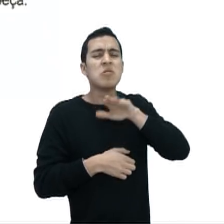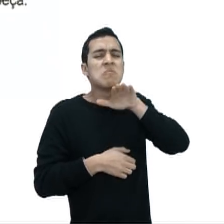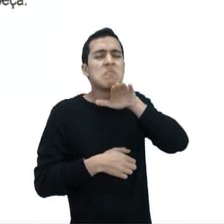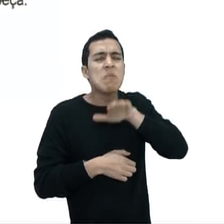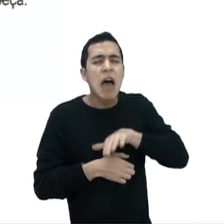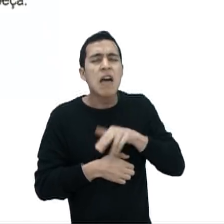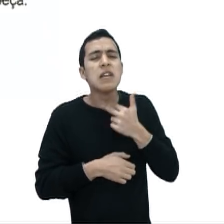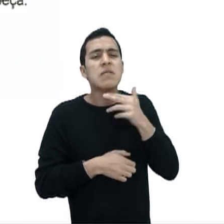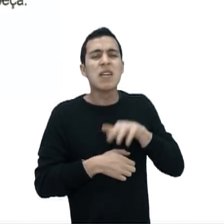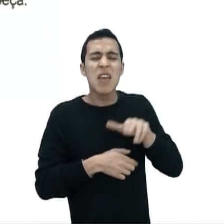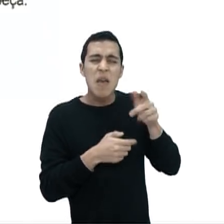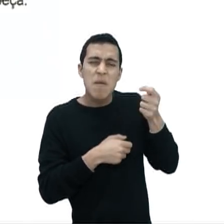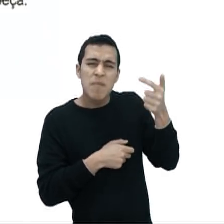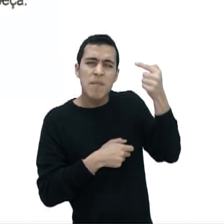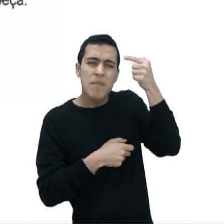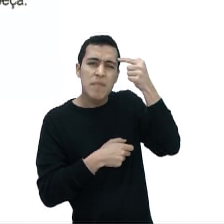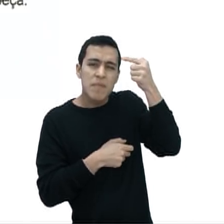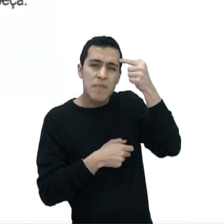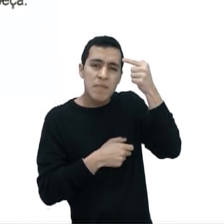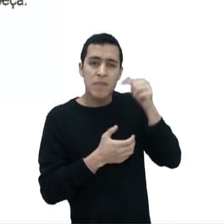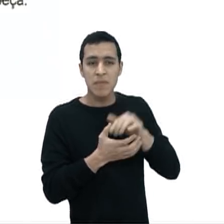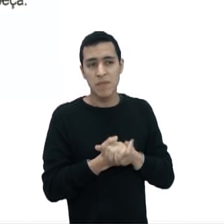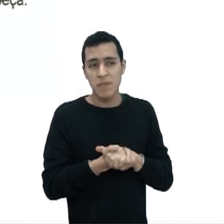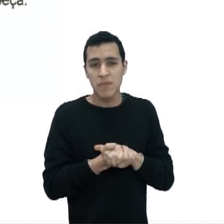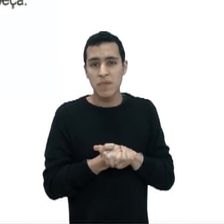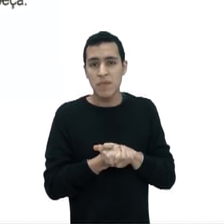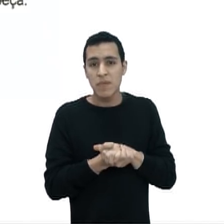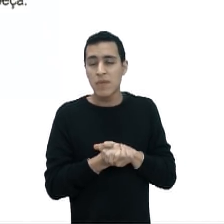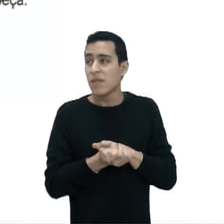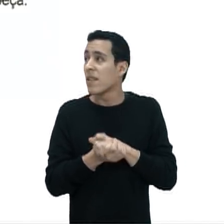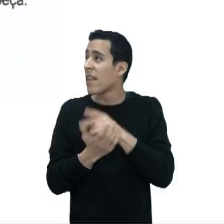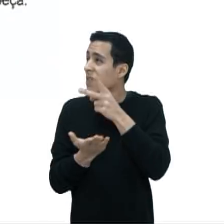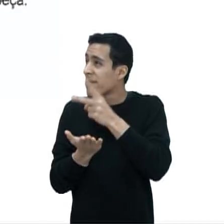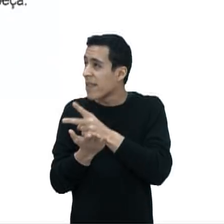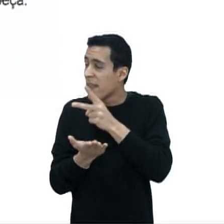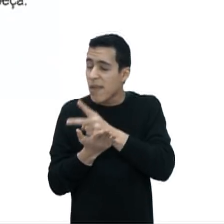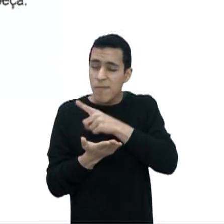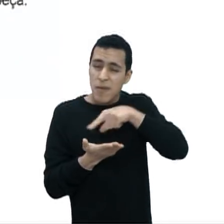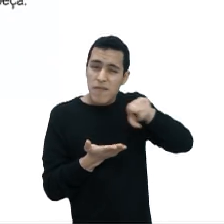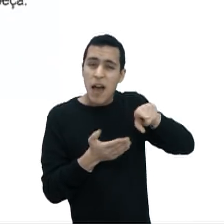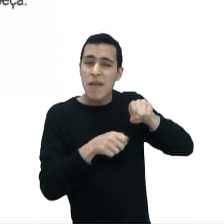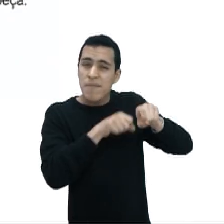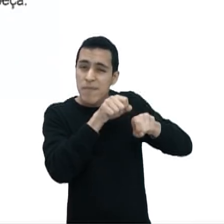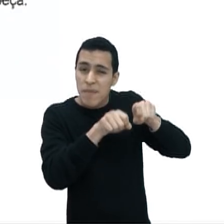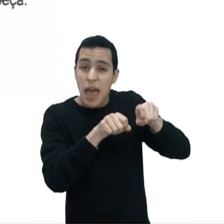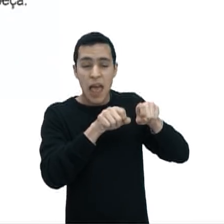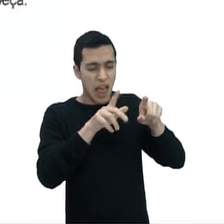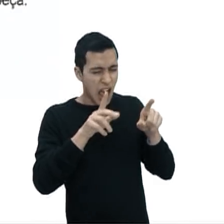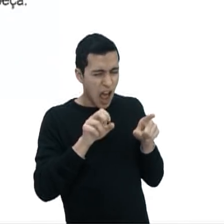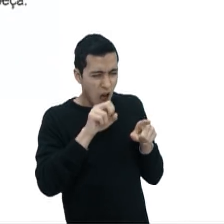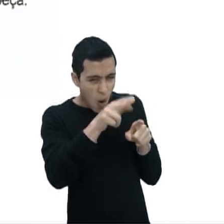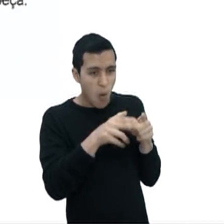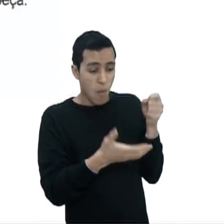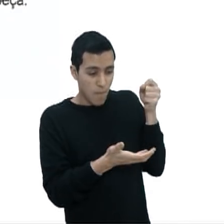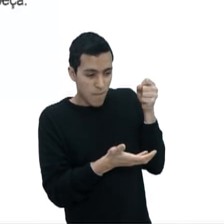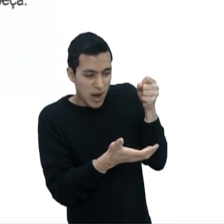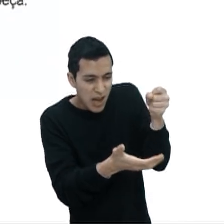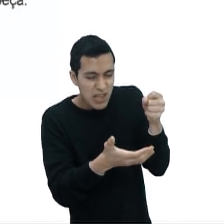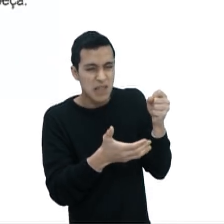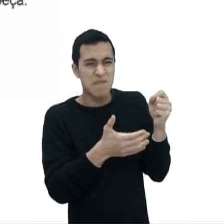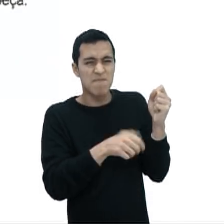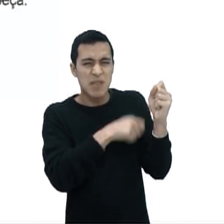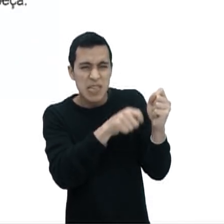um pensamento. Romessa, ele diz sempre que vai à pesca de balde e eu não o vejo levar balde